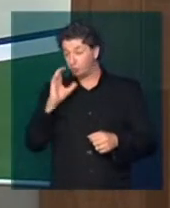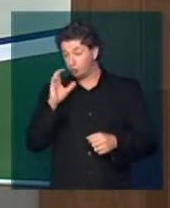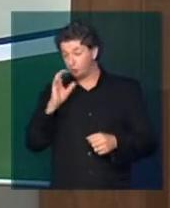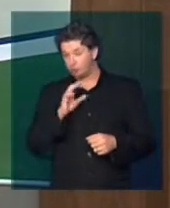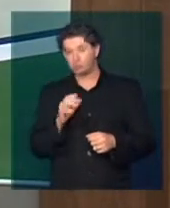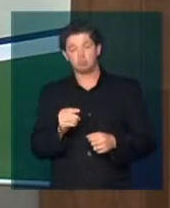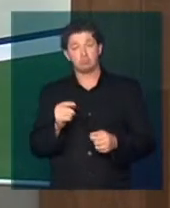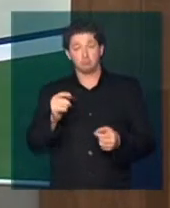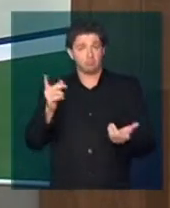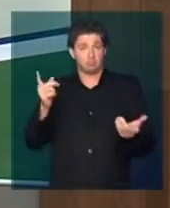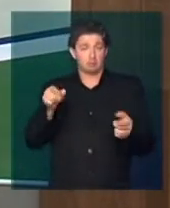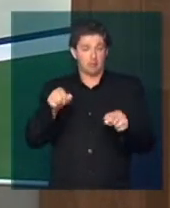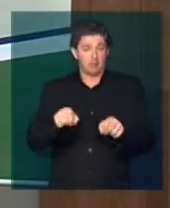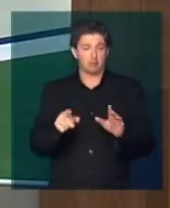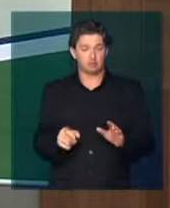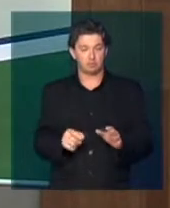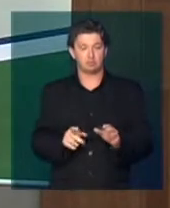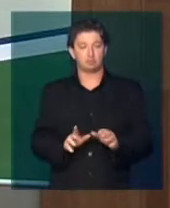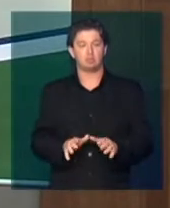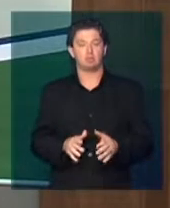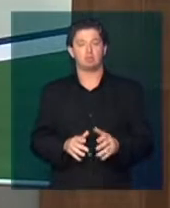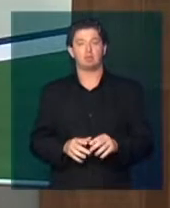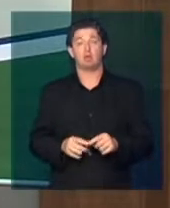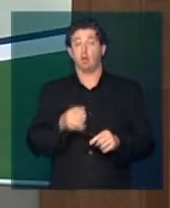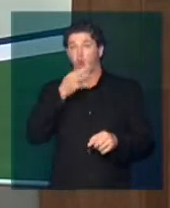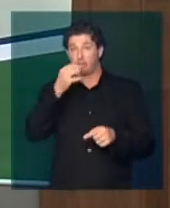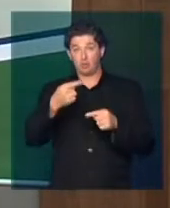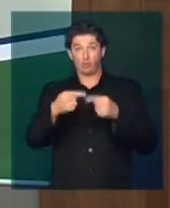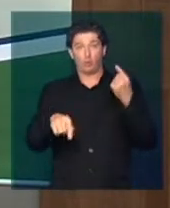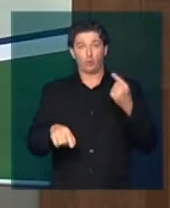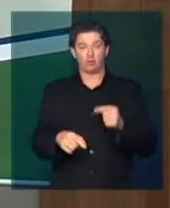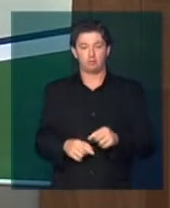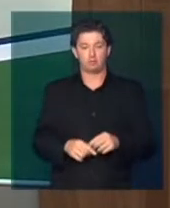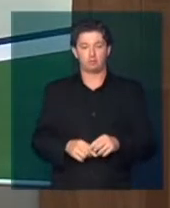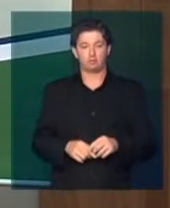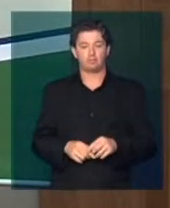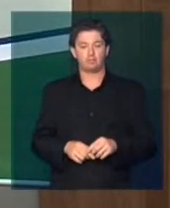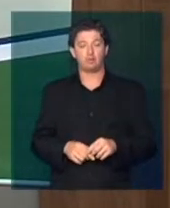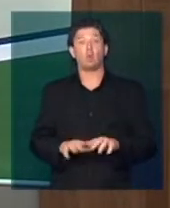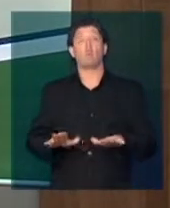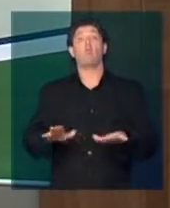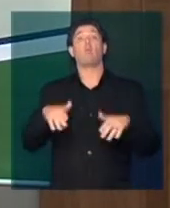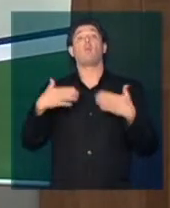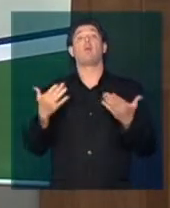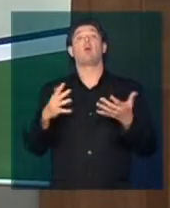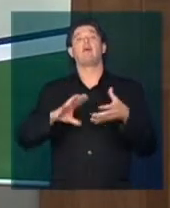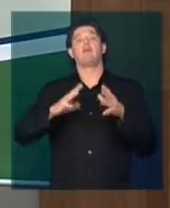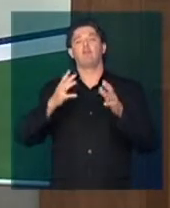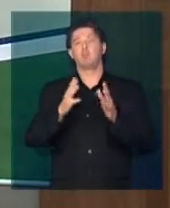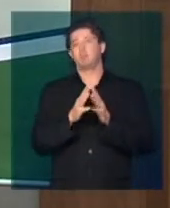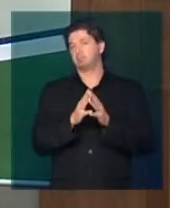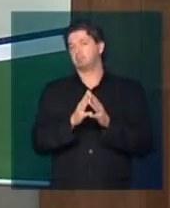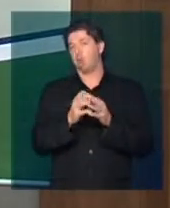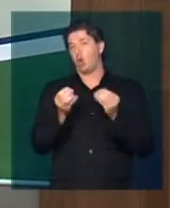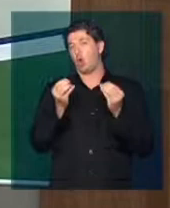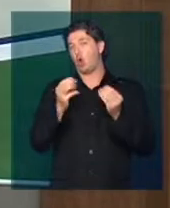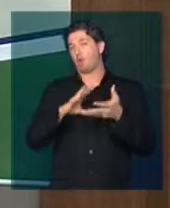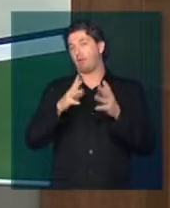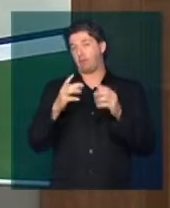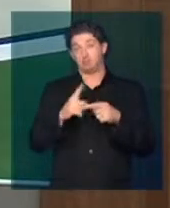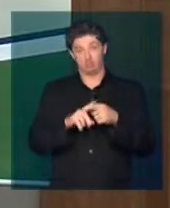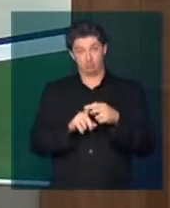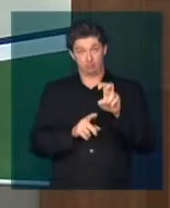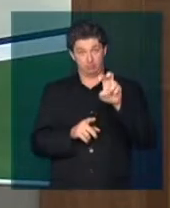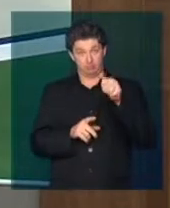o consenso. Qual é o dissenso, Carlos Bezerra? É perguntar: que reforma? Porque dos